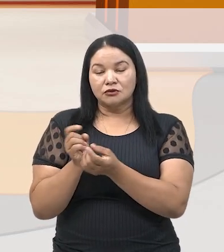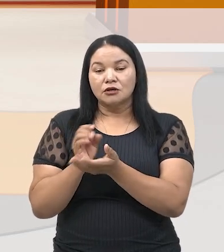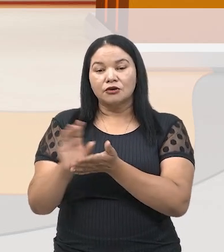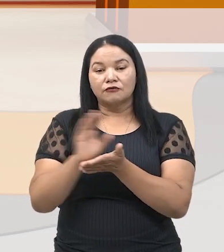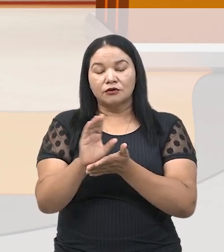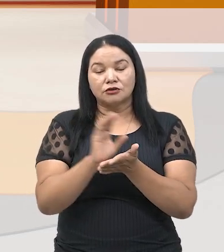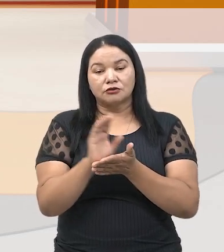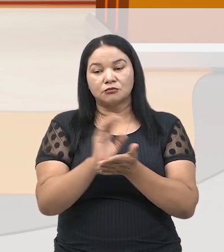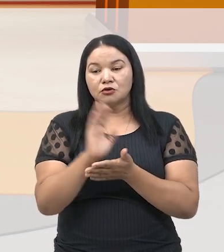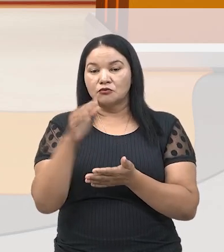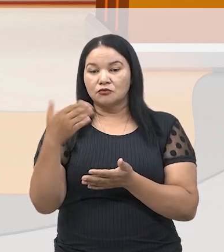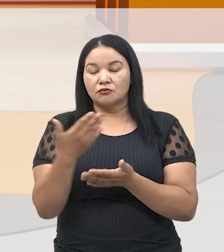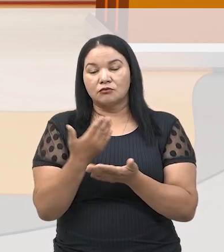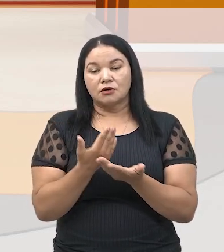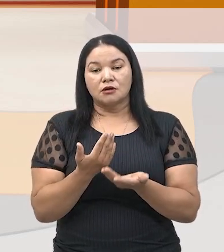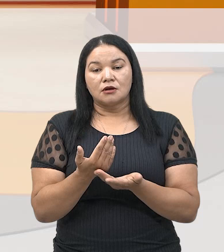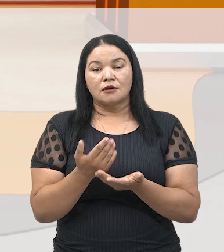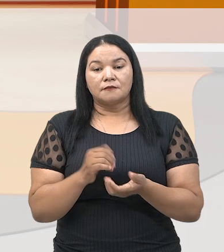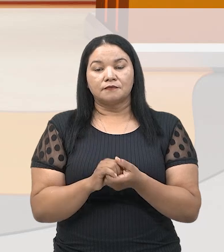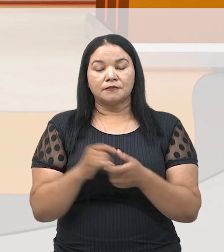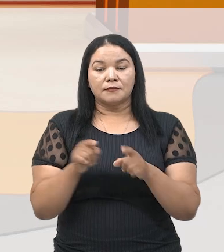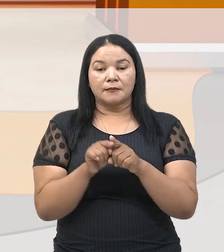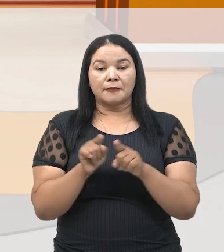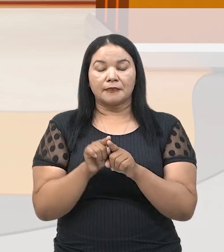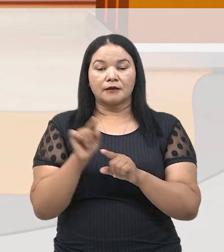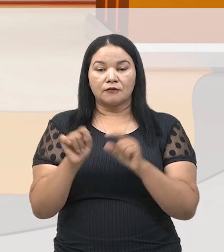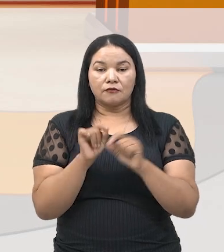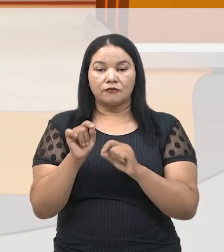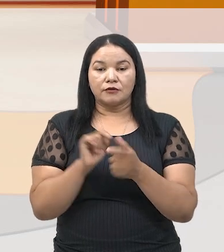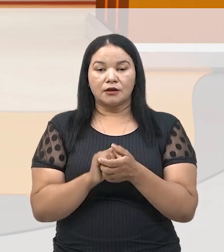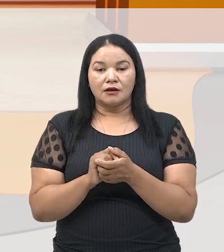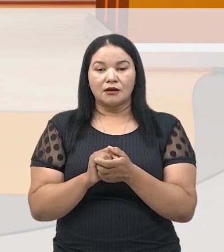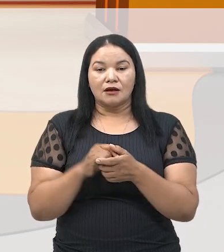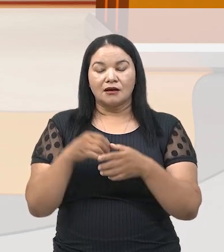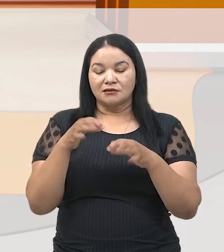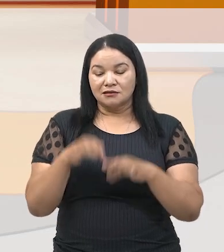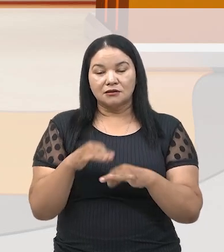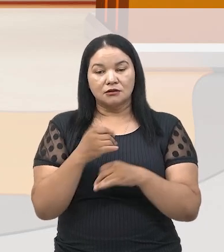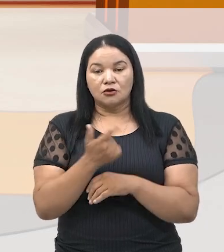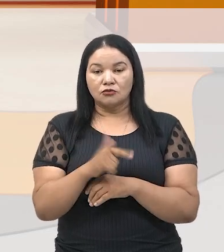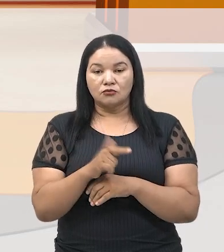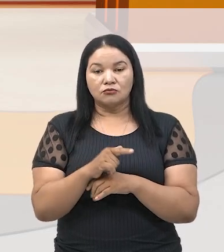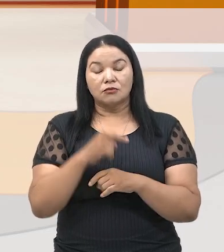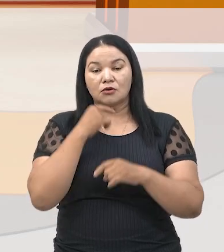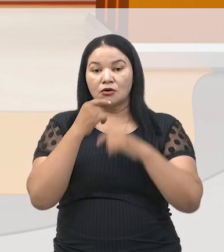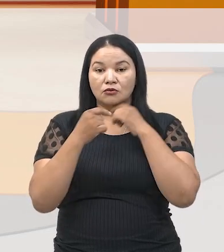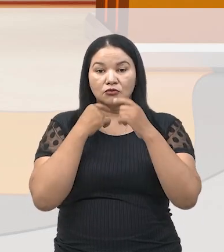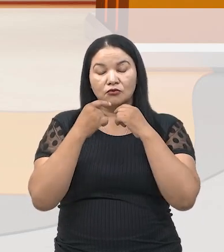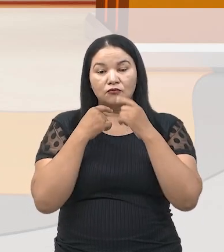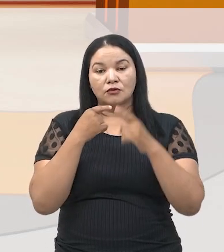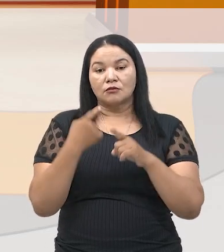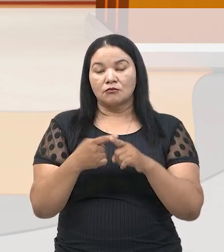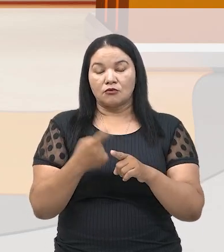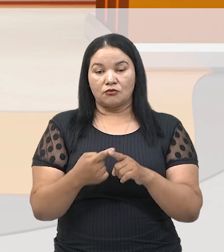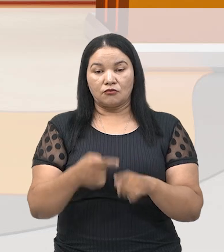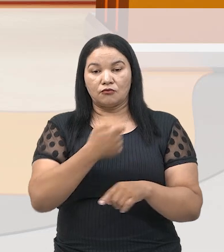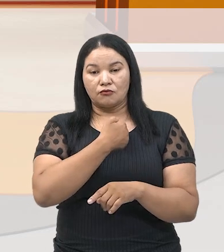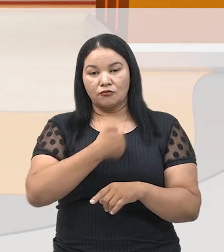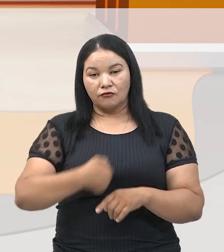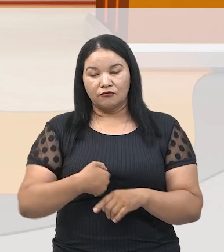e também contribuir para o clima de incerteza. Quando nós temos um governo que está com sua